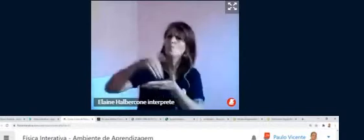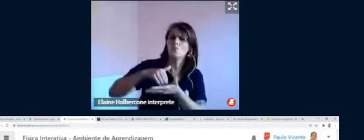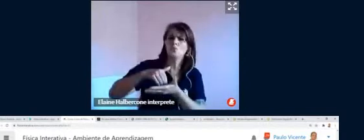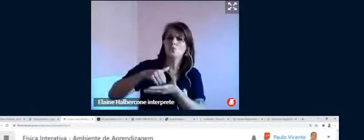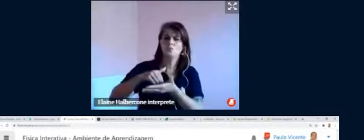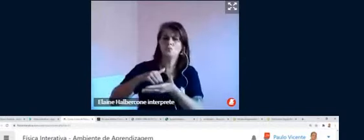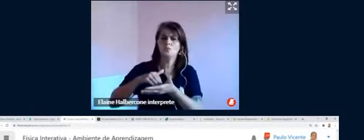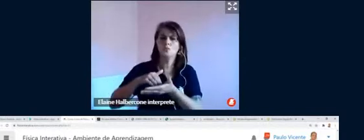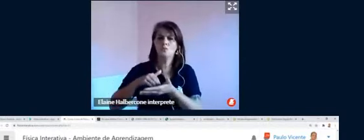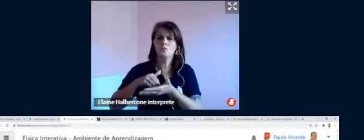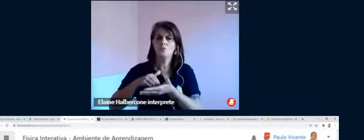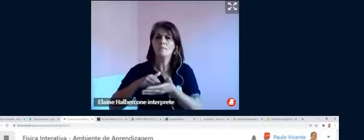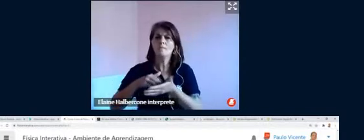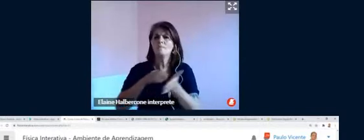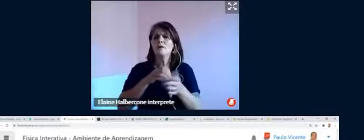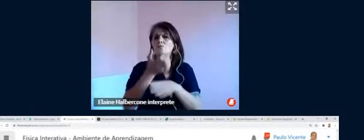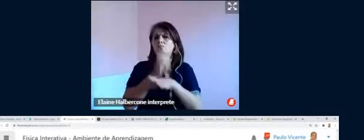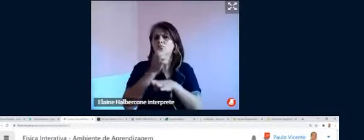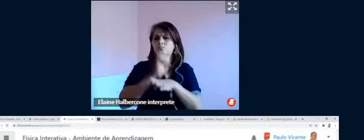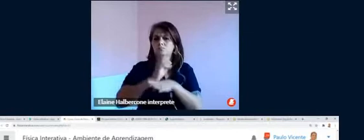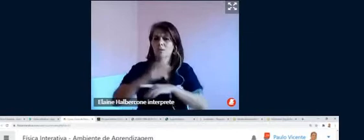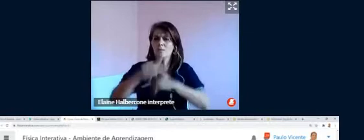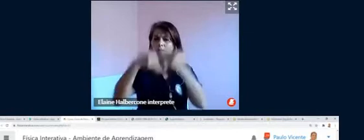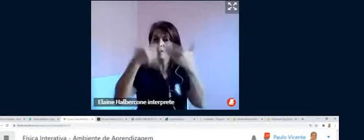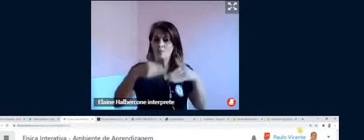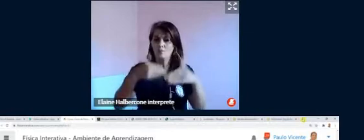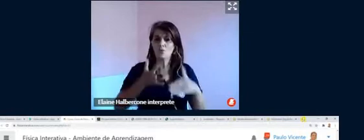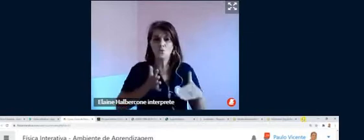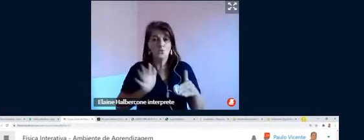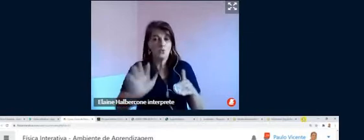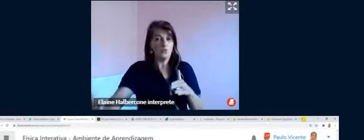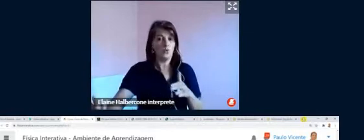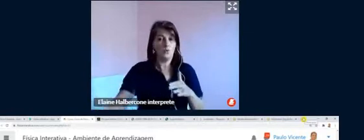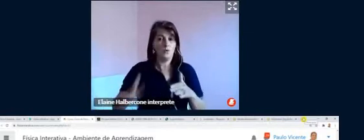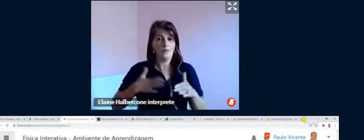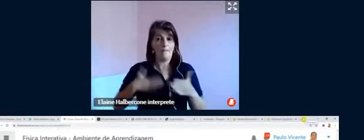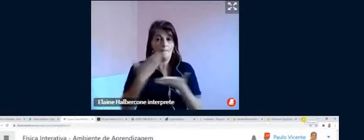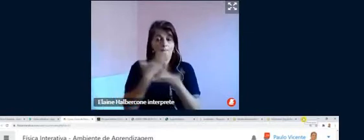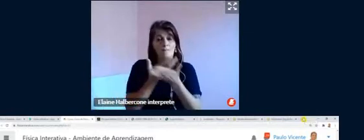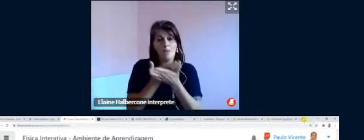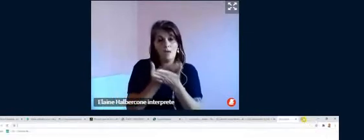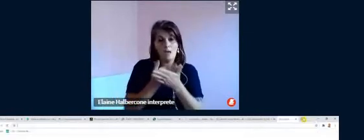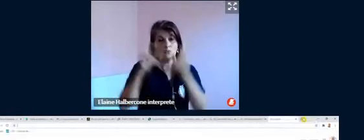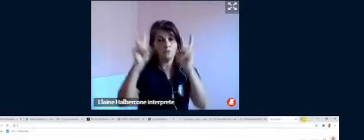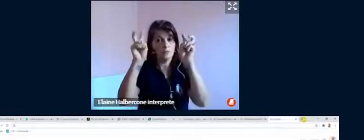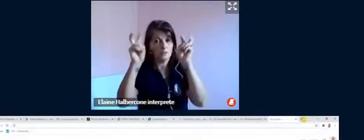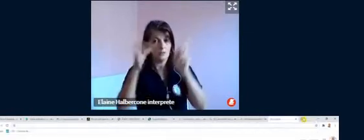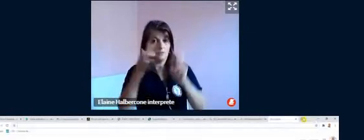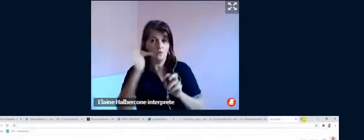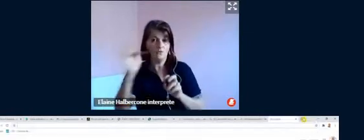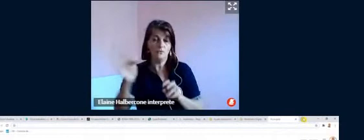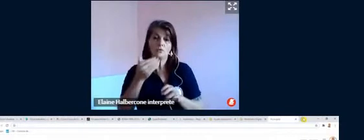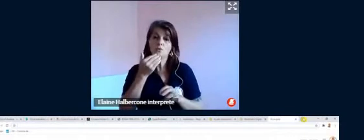você sempre como um simulado. Se você não gostar das minhas aulas sobre o assunto, aí eu vou